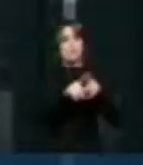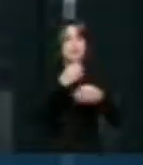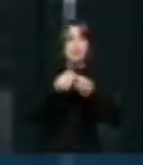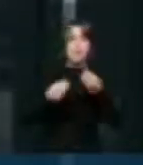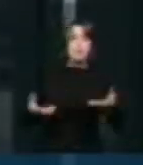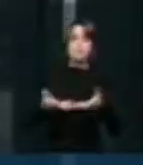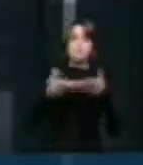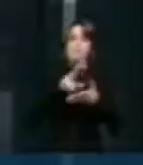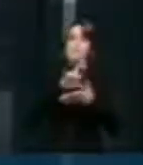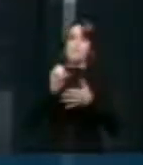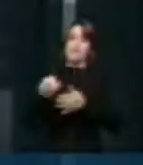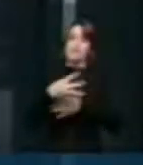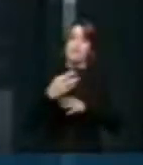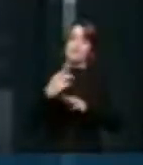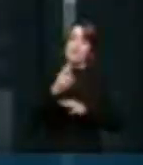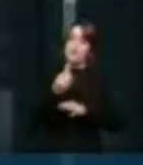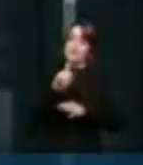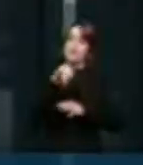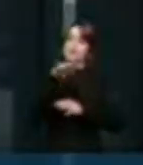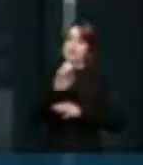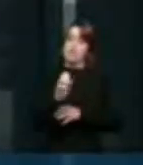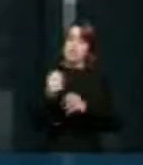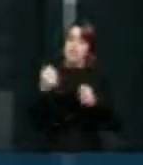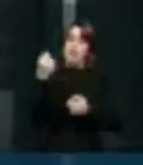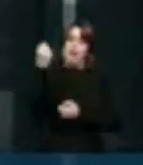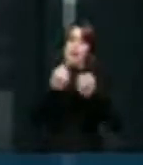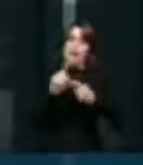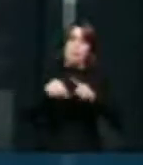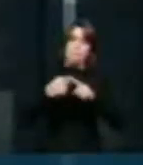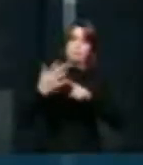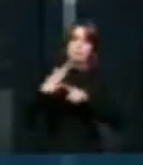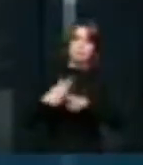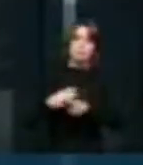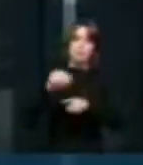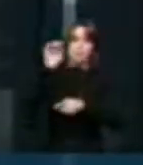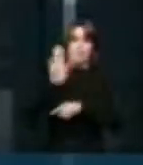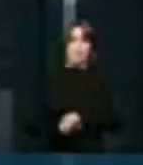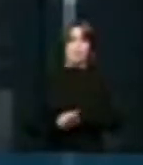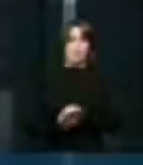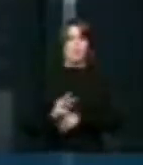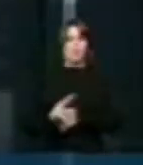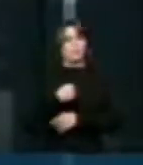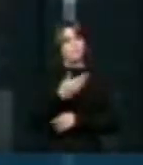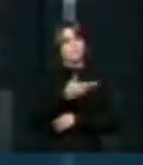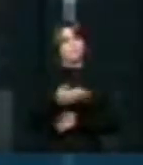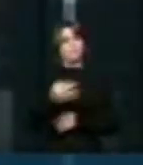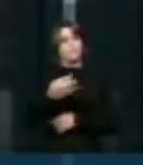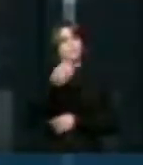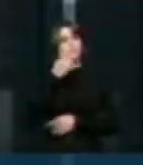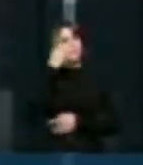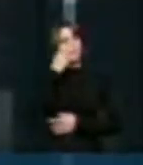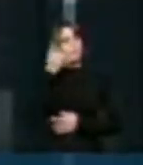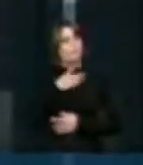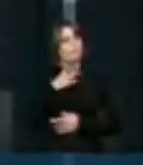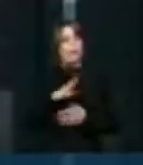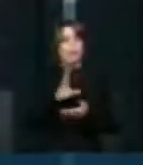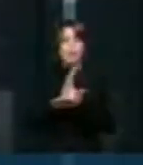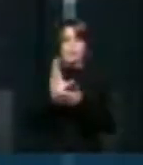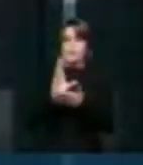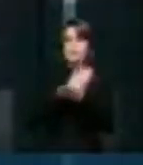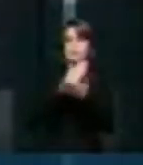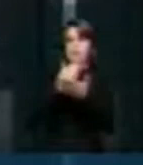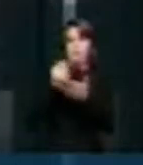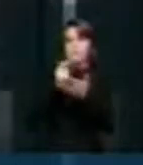lançamento de um novo regime automotivo para estimular investimentos no Brasil. Caros colegas do Parlamento, para financiar o